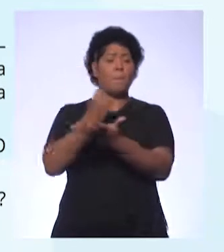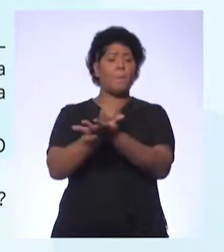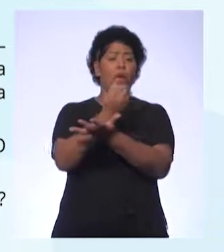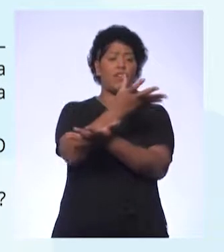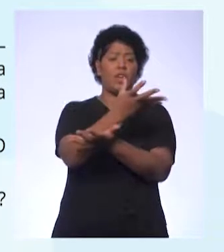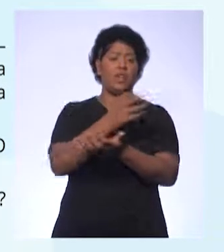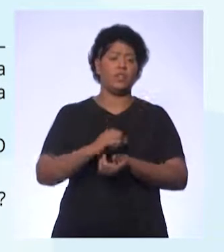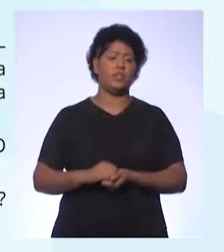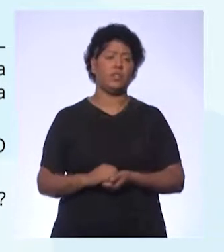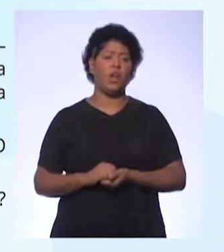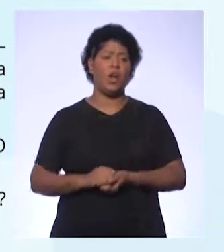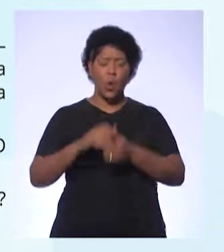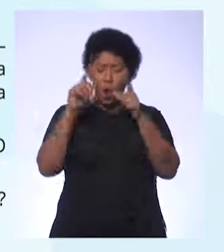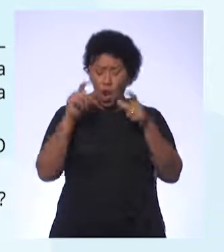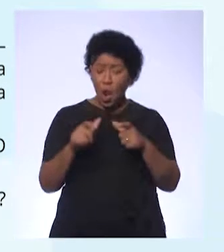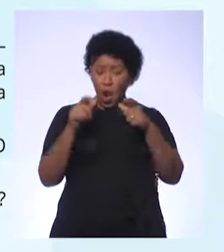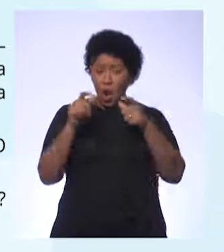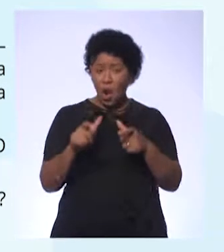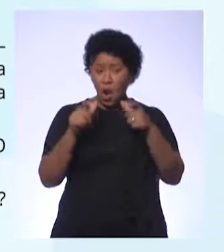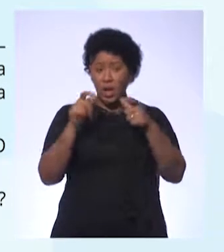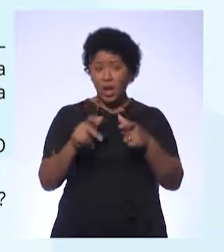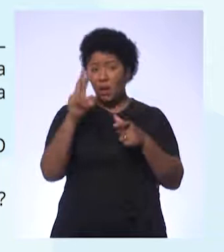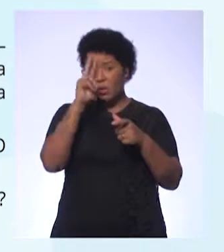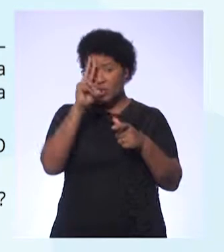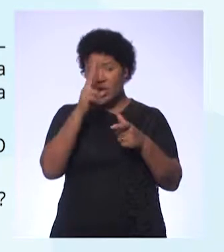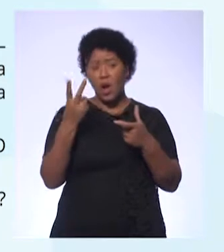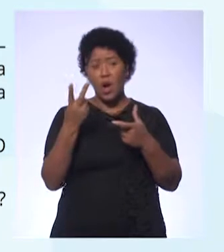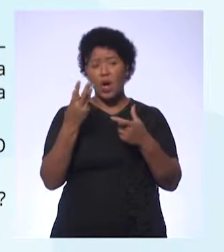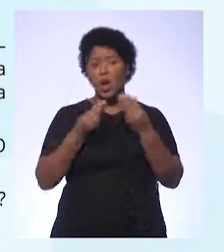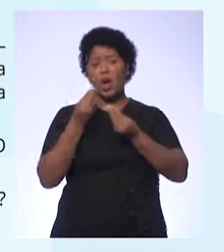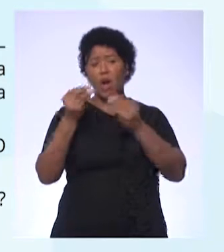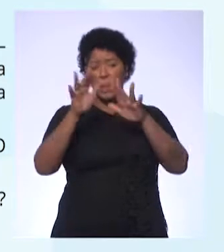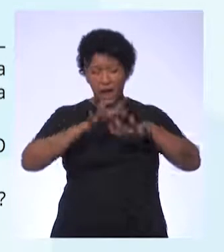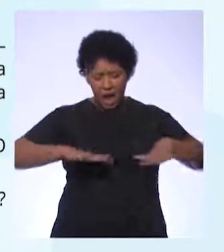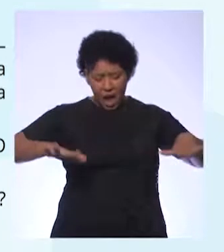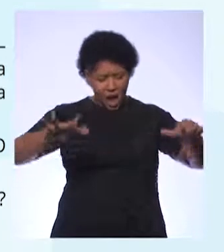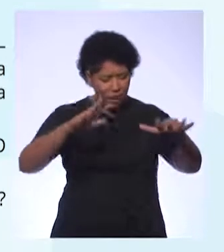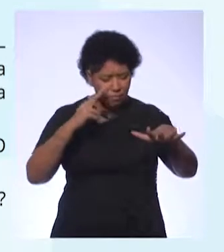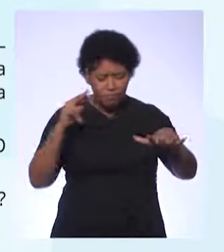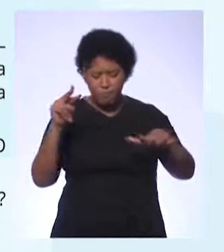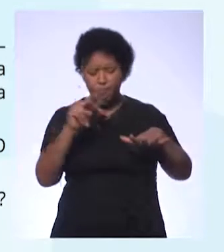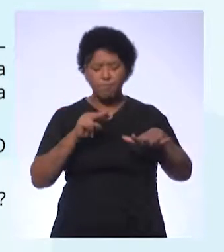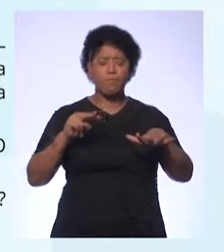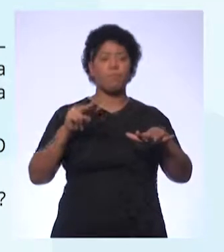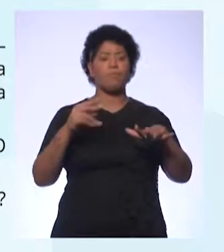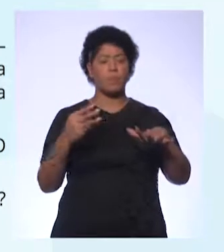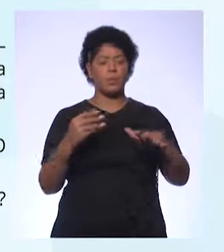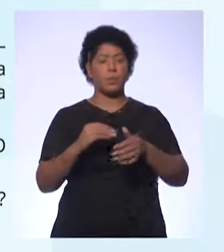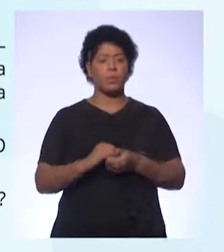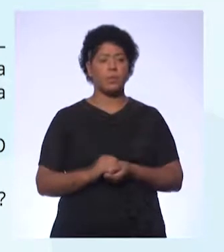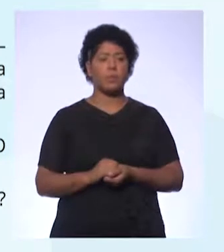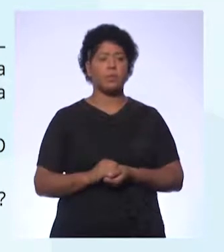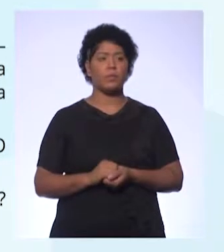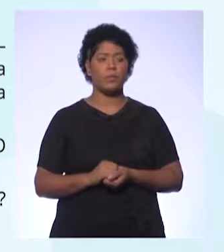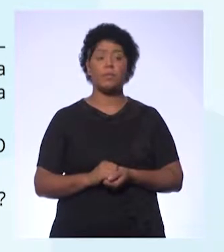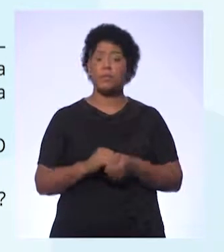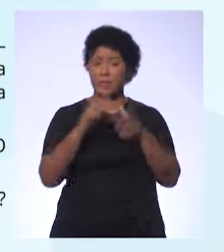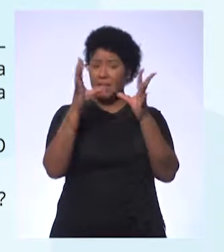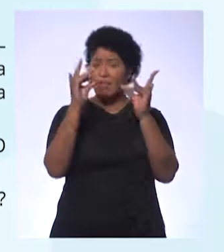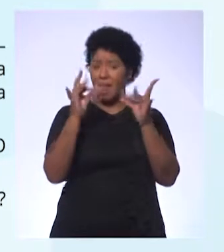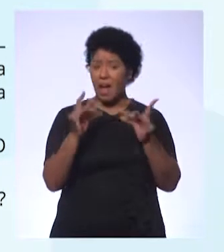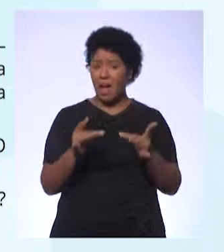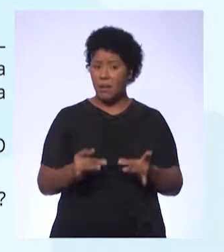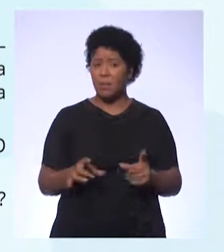a história acontece, pensar nisso, qual é o cenário, então o espaço, né, onde ela acontece. Isso pode ser bem detalhado, pode